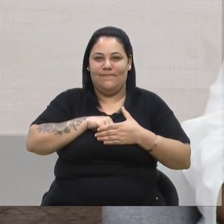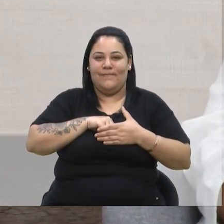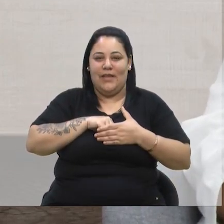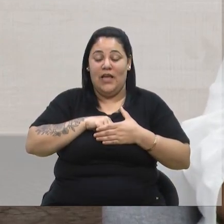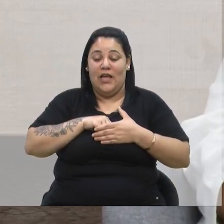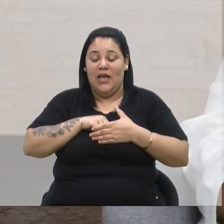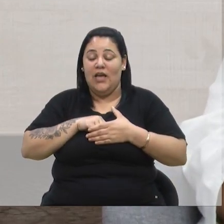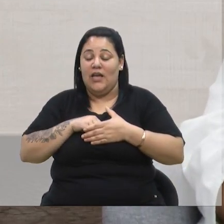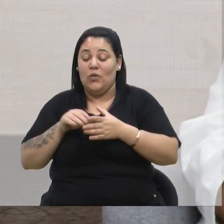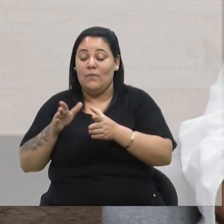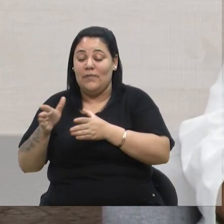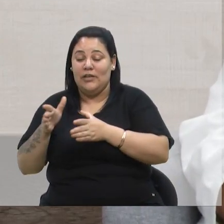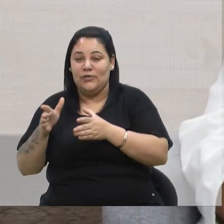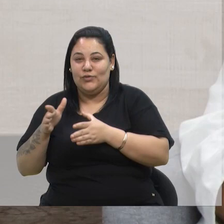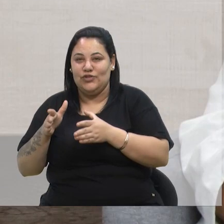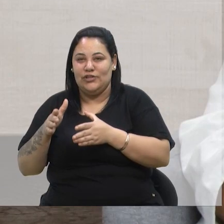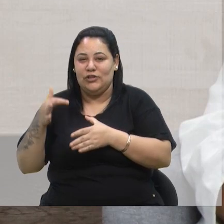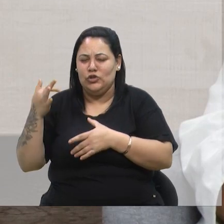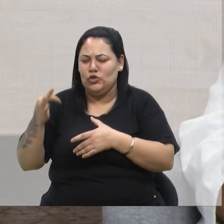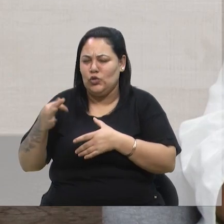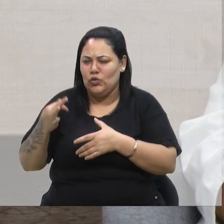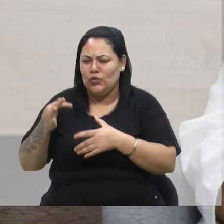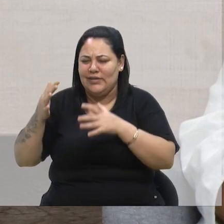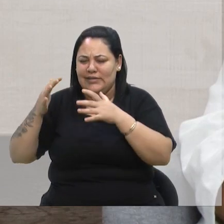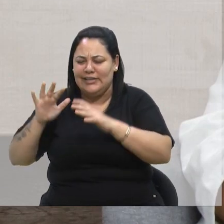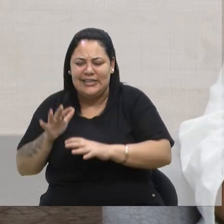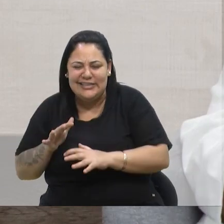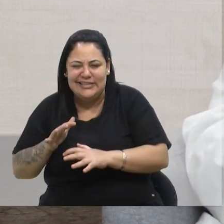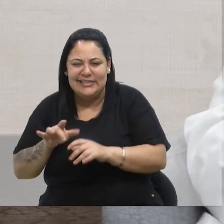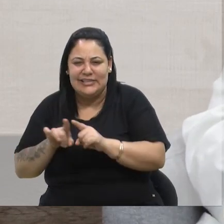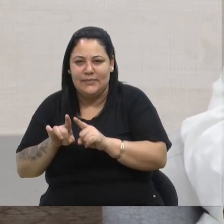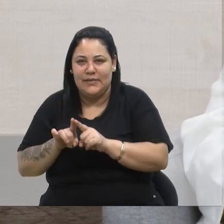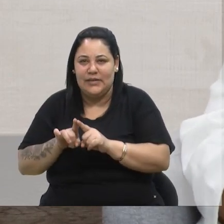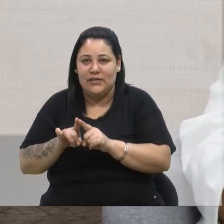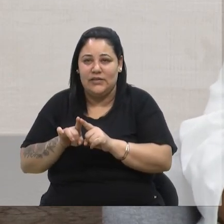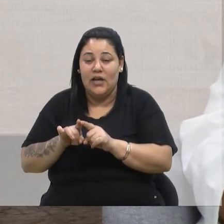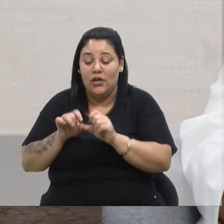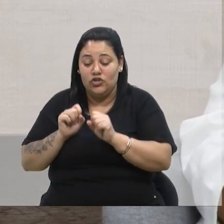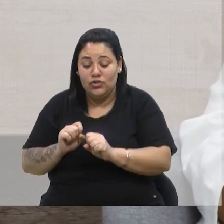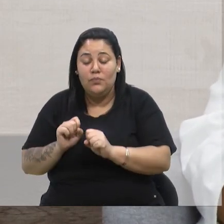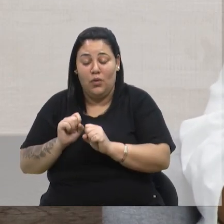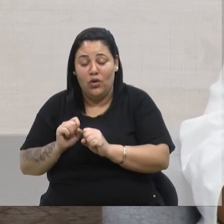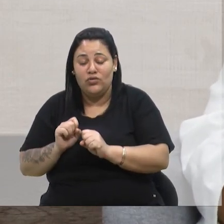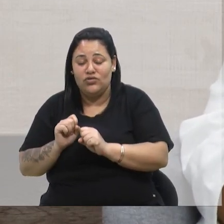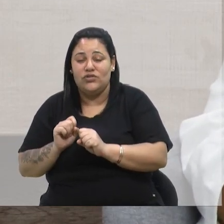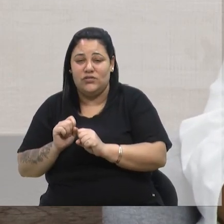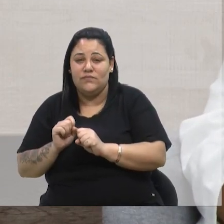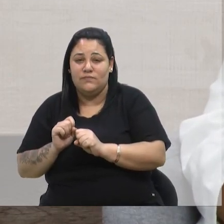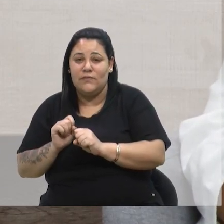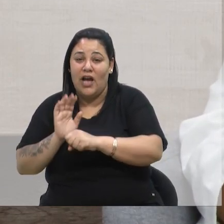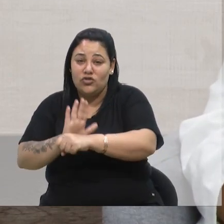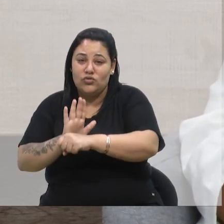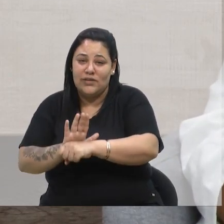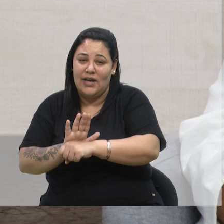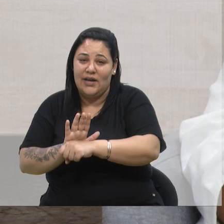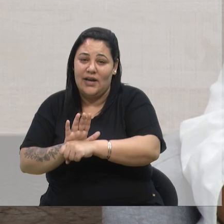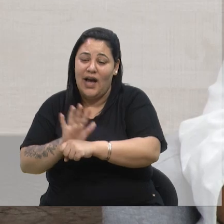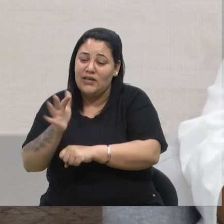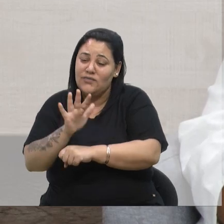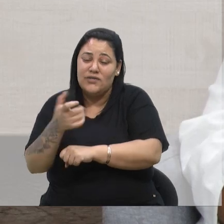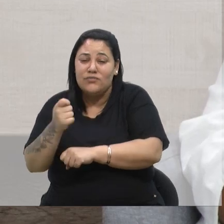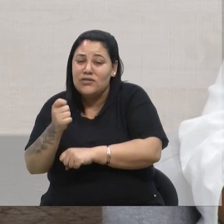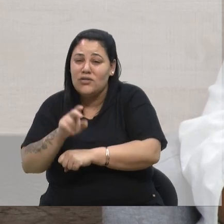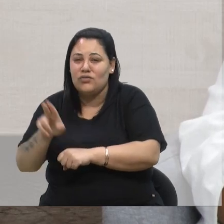crise sem precisar ter que medicalizar tudo, sabe? Então, é